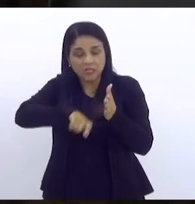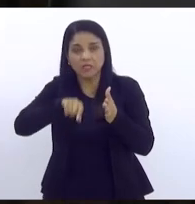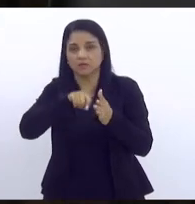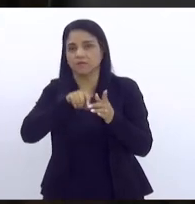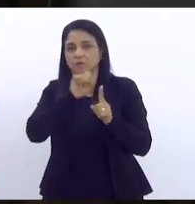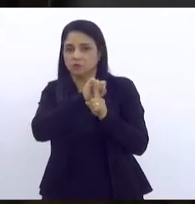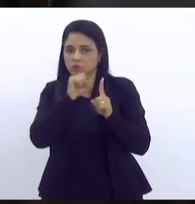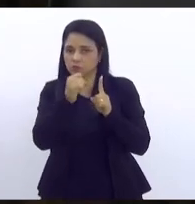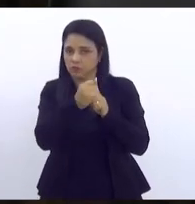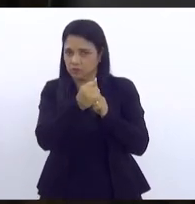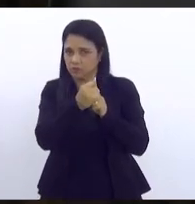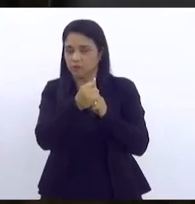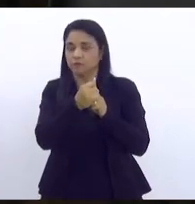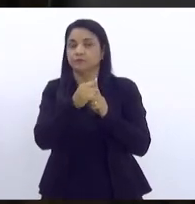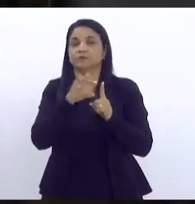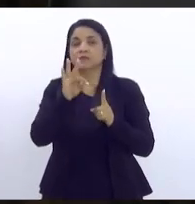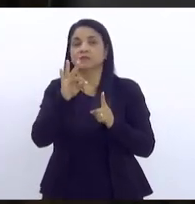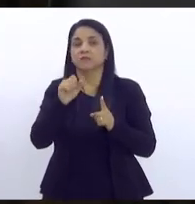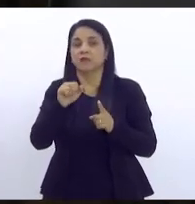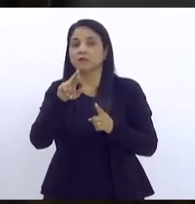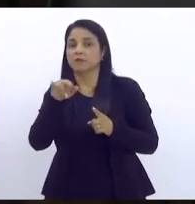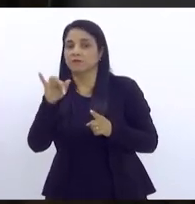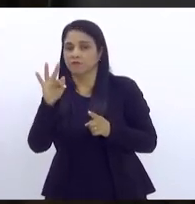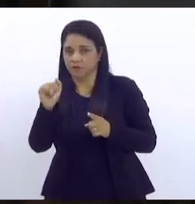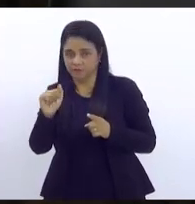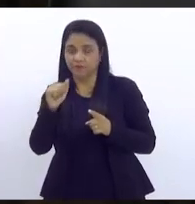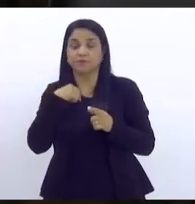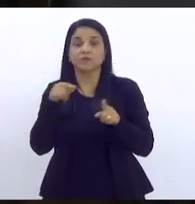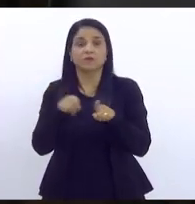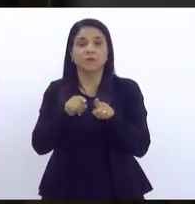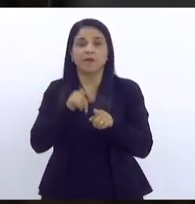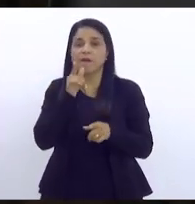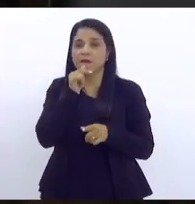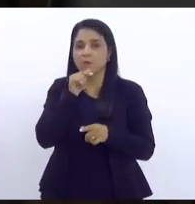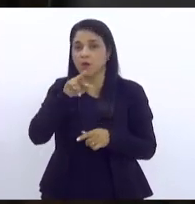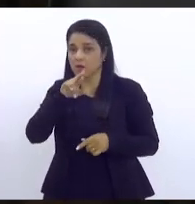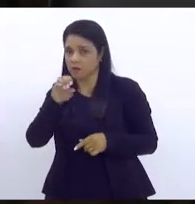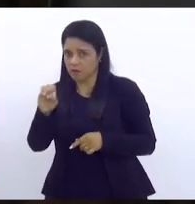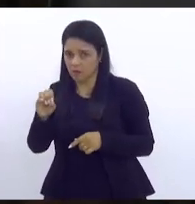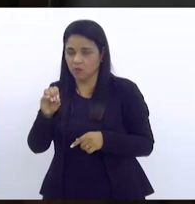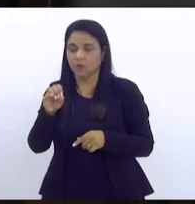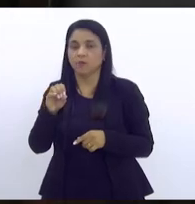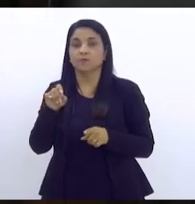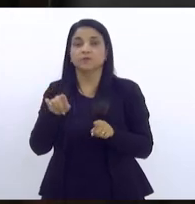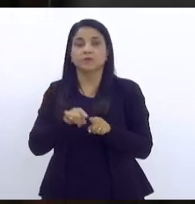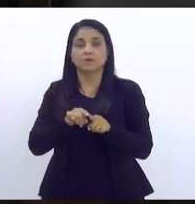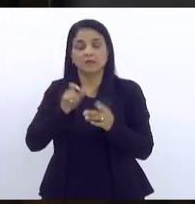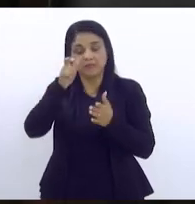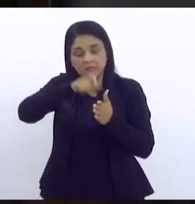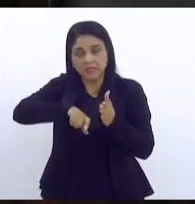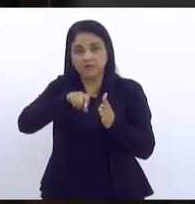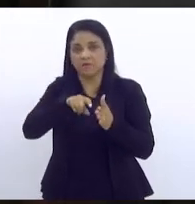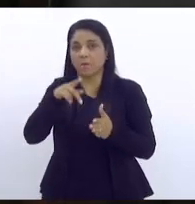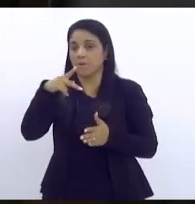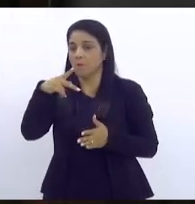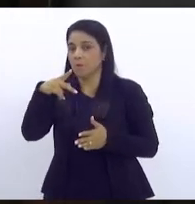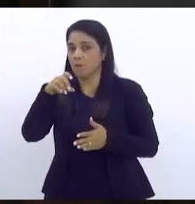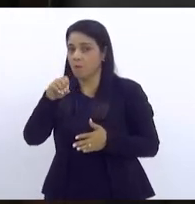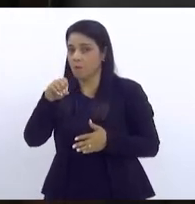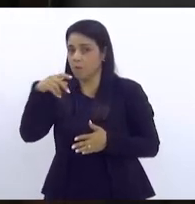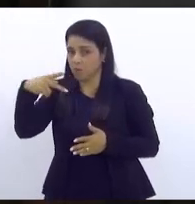hoje algumas concessionárias como a própria águas do rio eh coloca a tarifa pop no